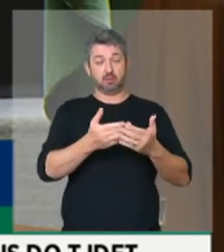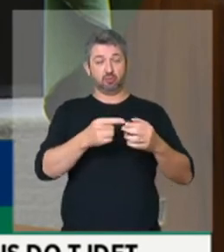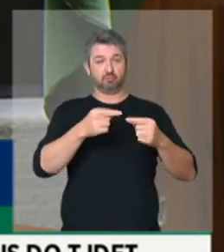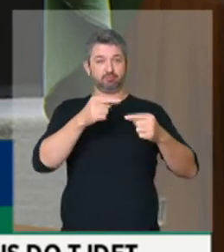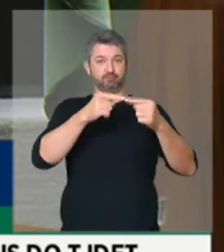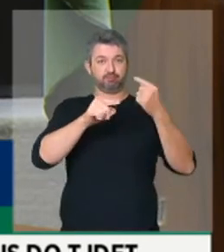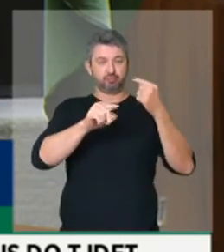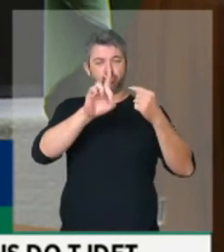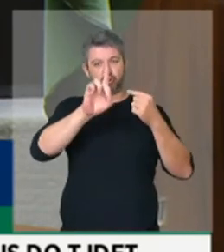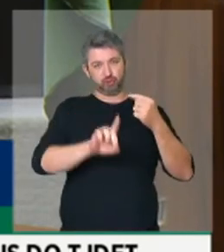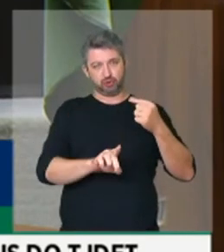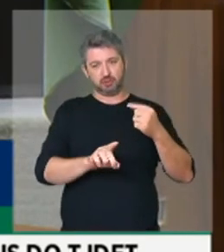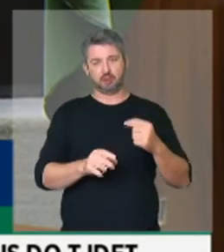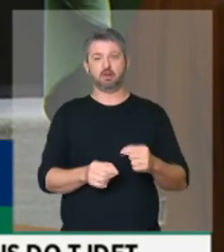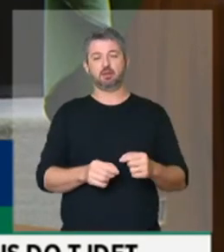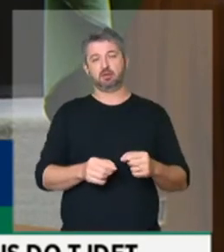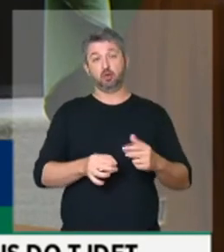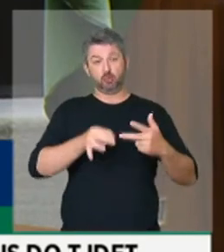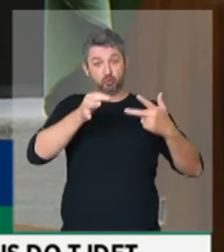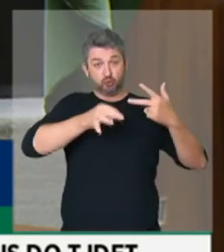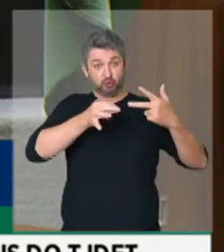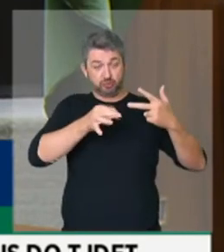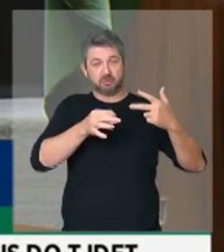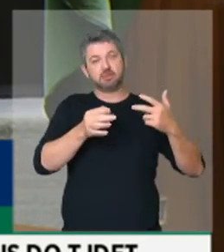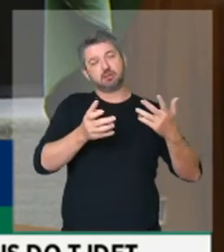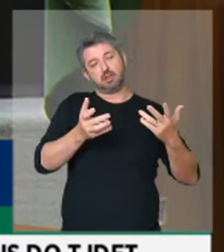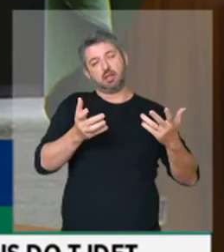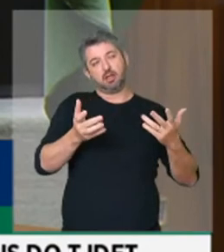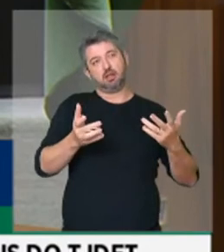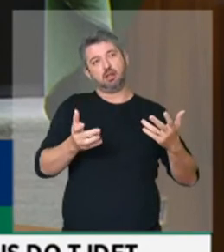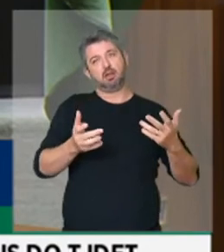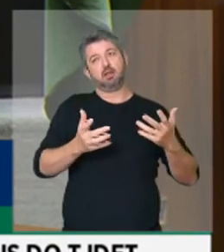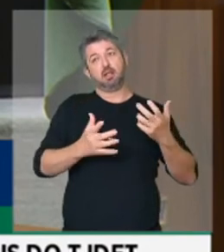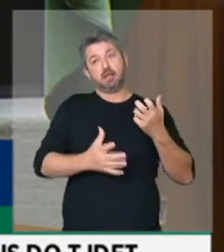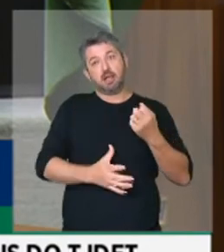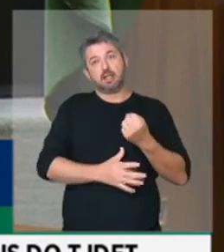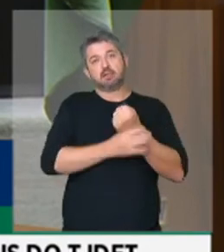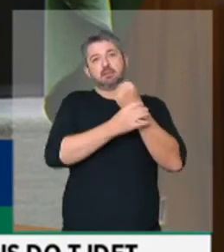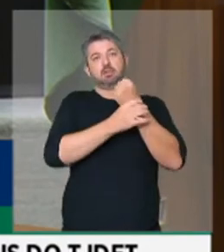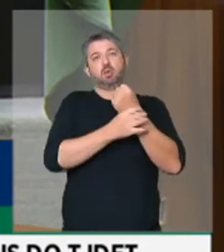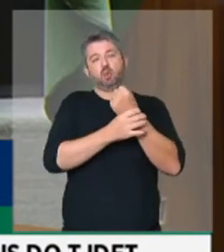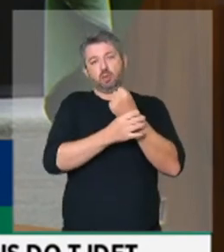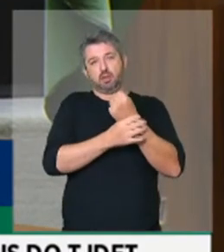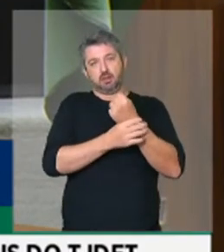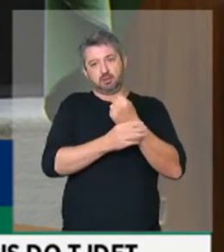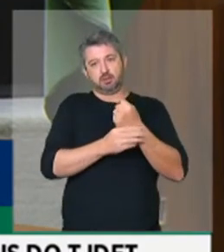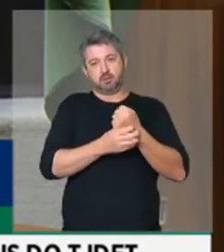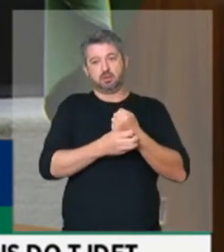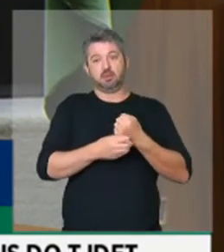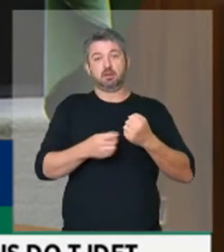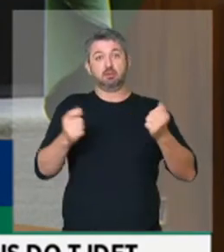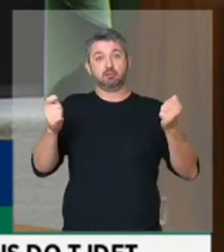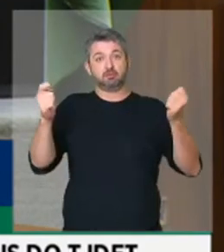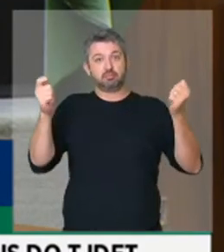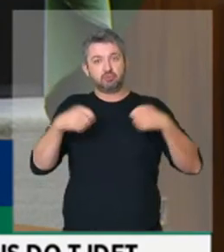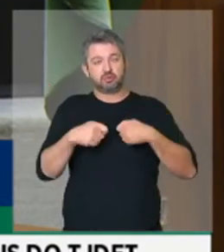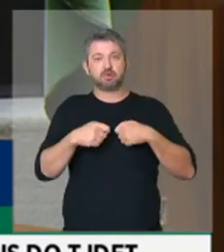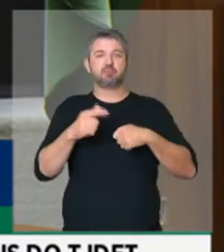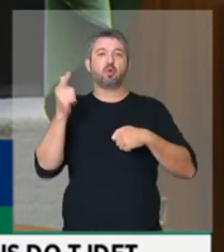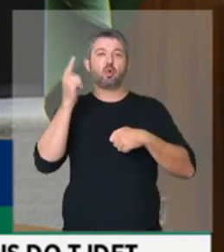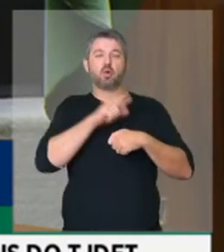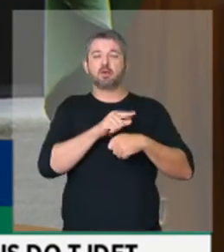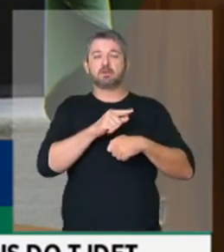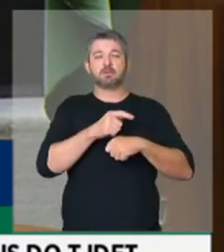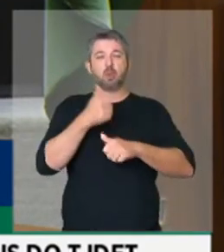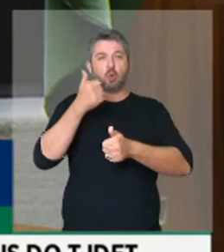O Poder Judiciário, ele assegura, portanto, que se possa recorrer